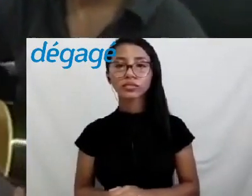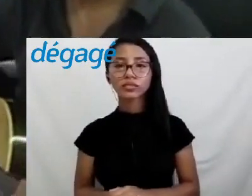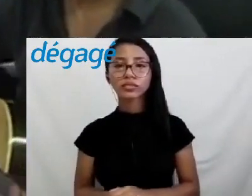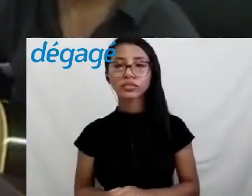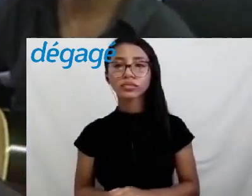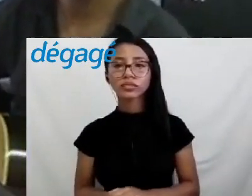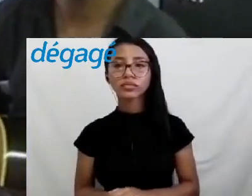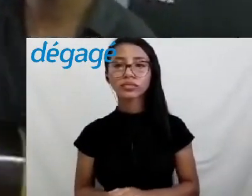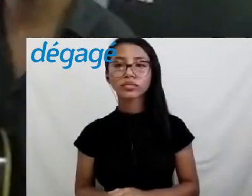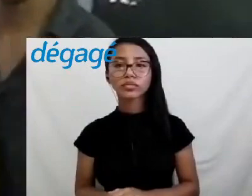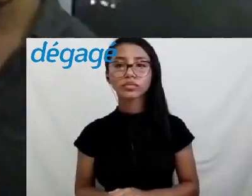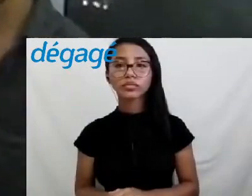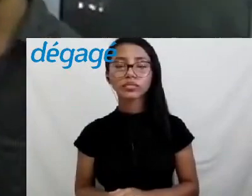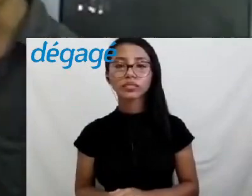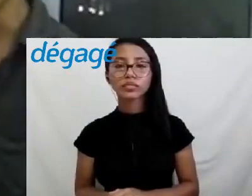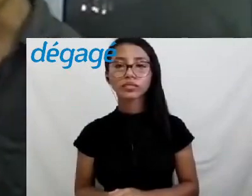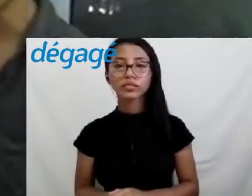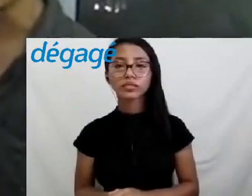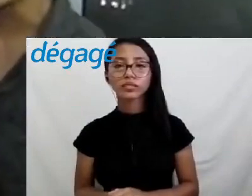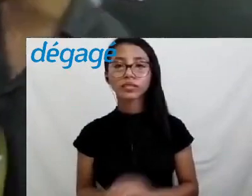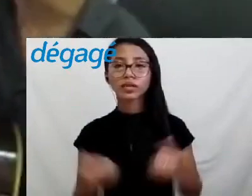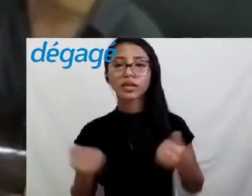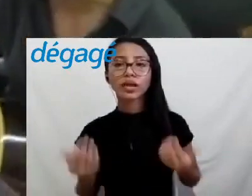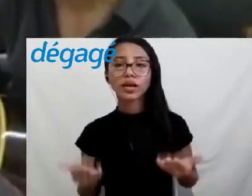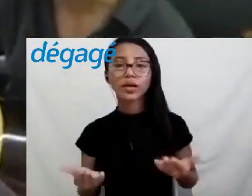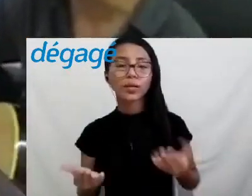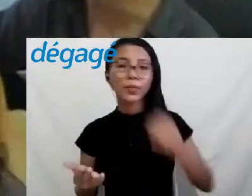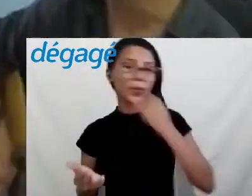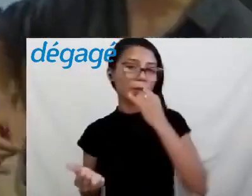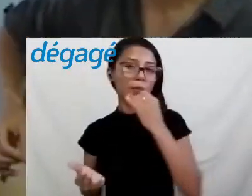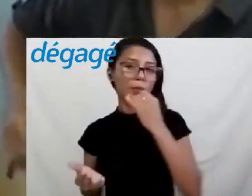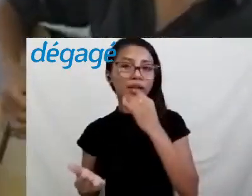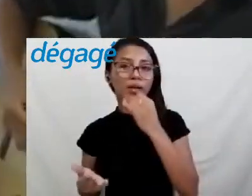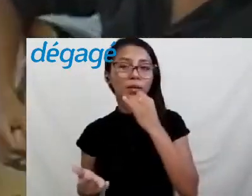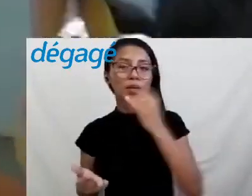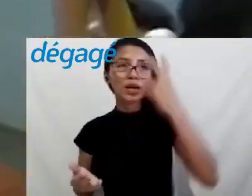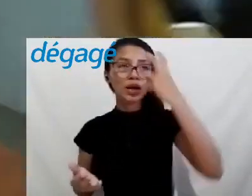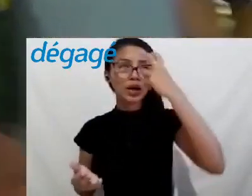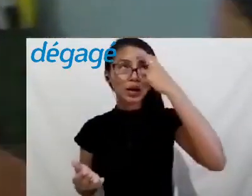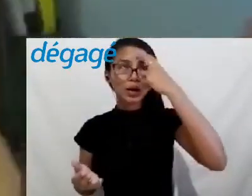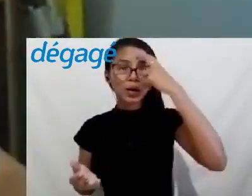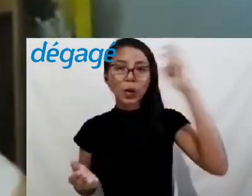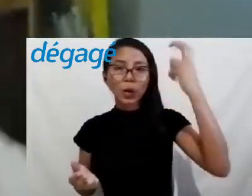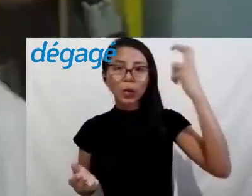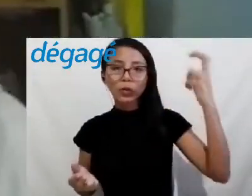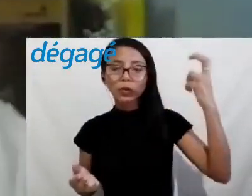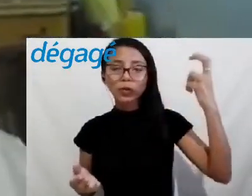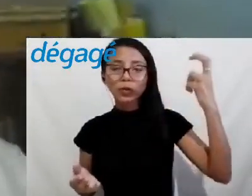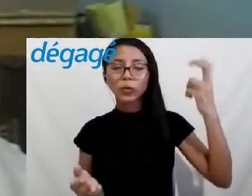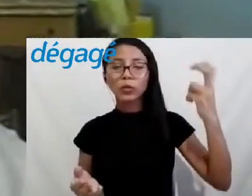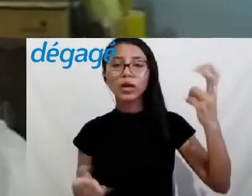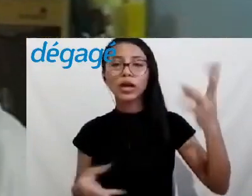sacola aquelas pessoas que ouvem aquela música ali cultural. Não, eu vou colocar na sacola elementos que têm